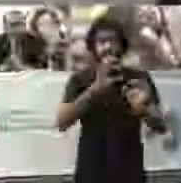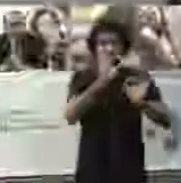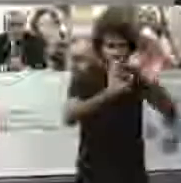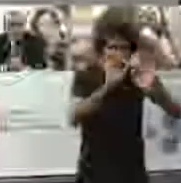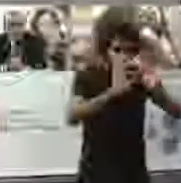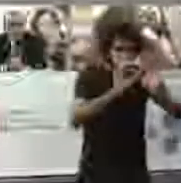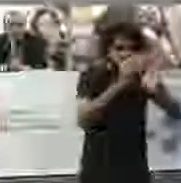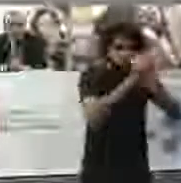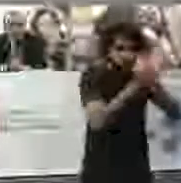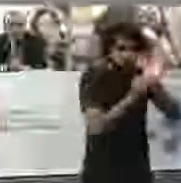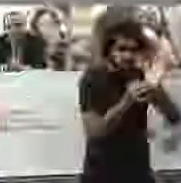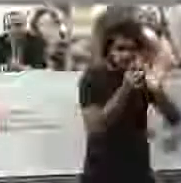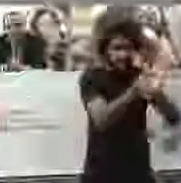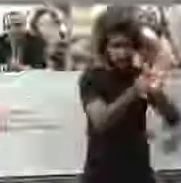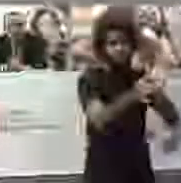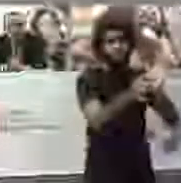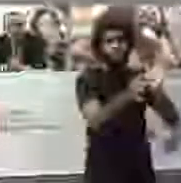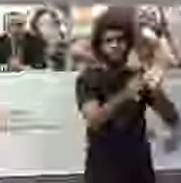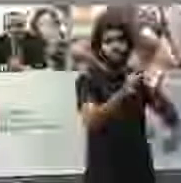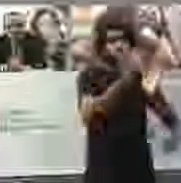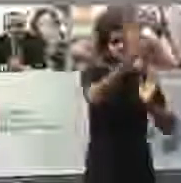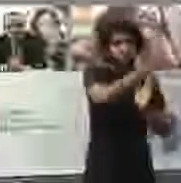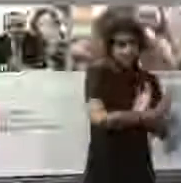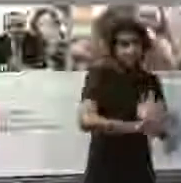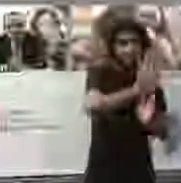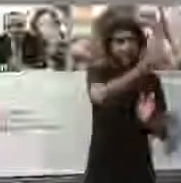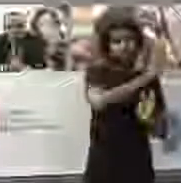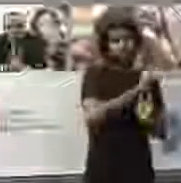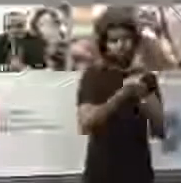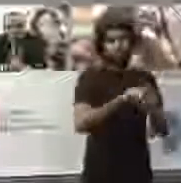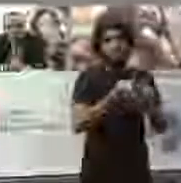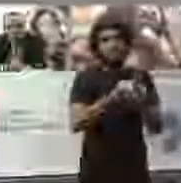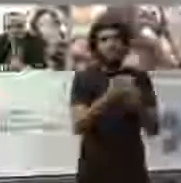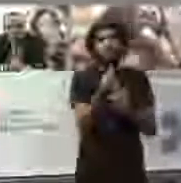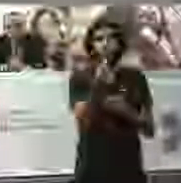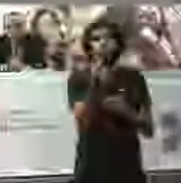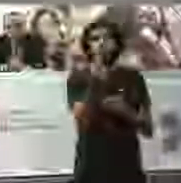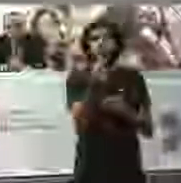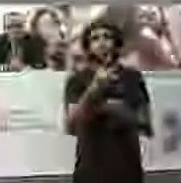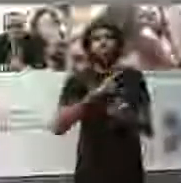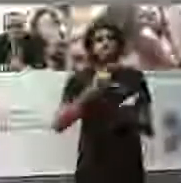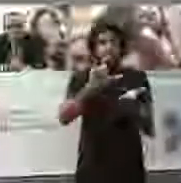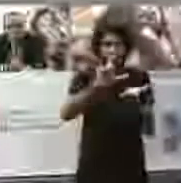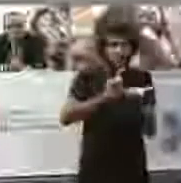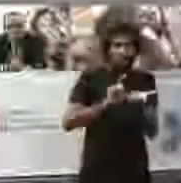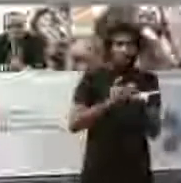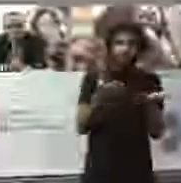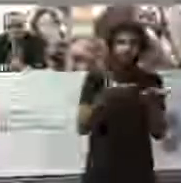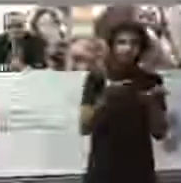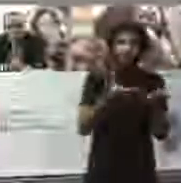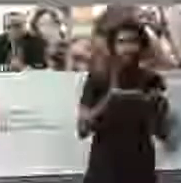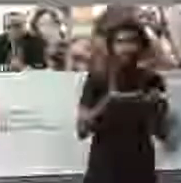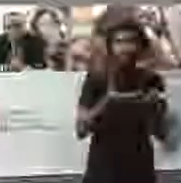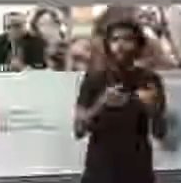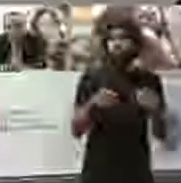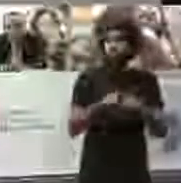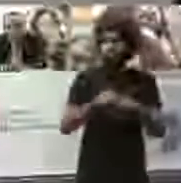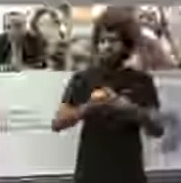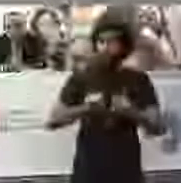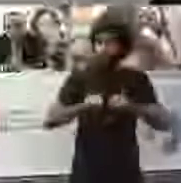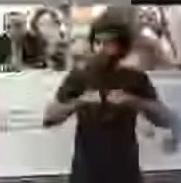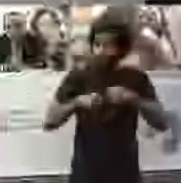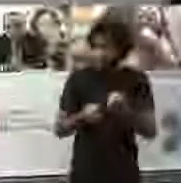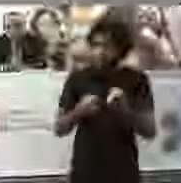nacional no planejamento que considere o orçamento disponível sem nunca deixar de batalhar por mais